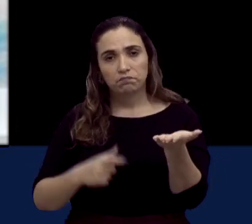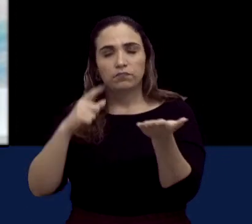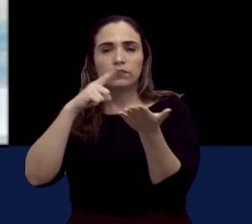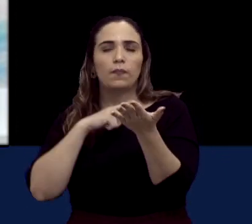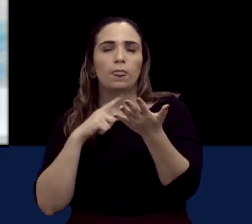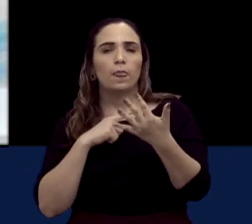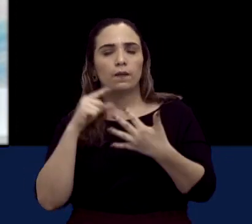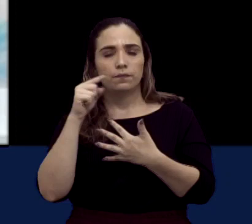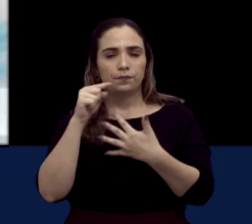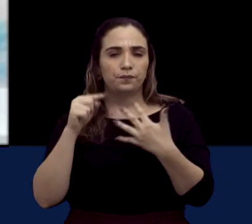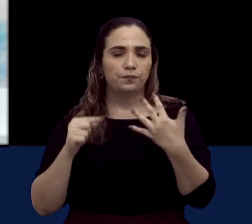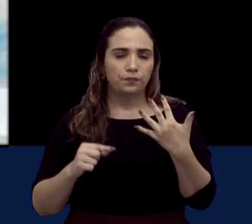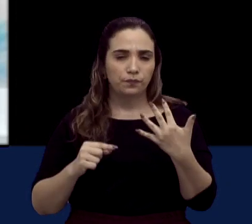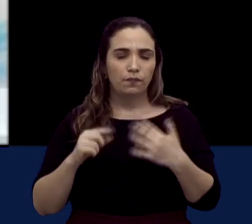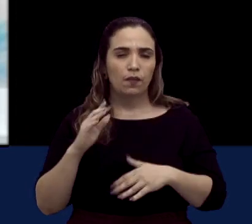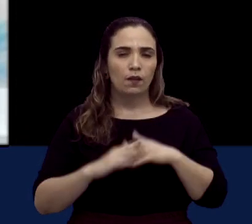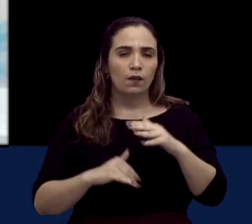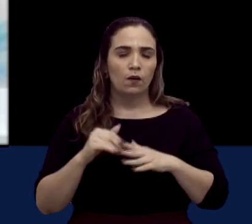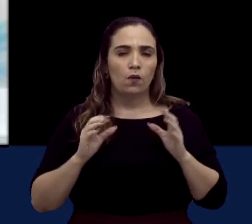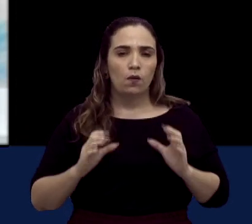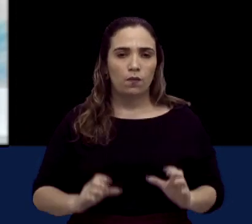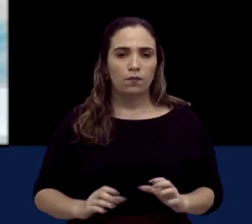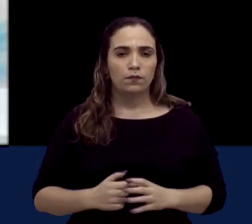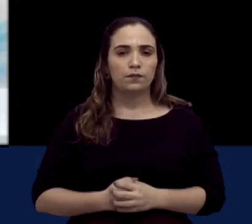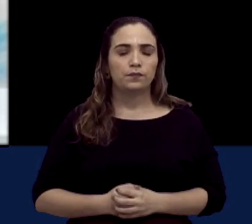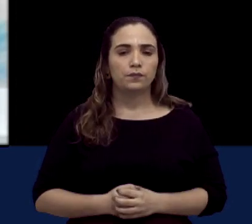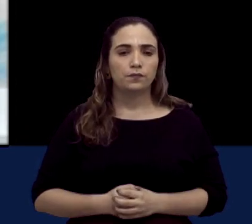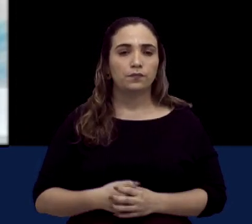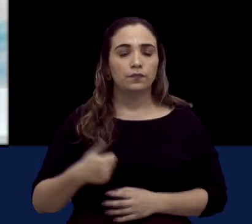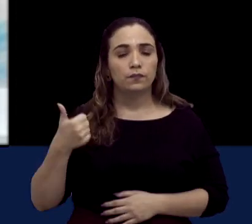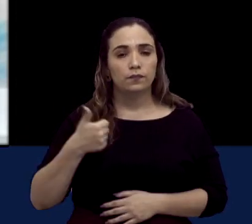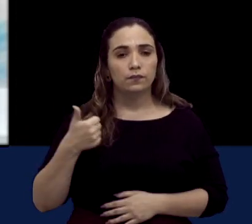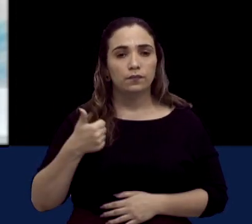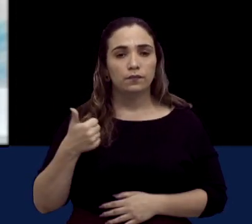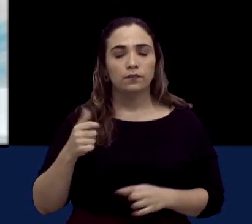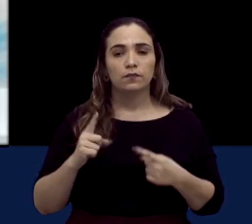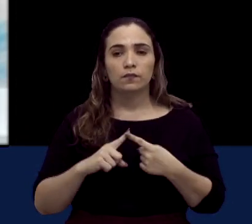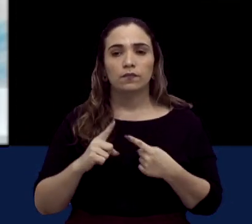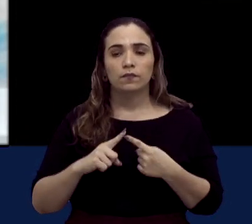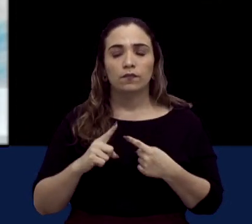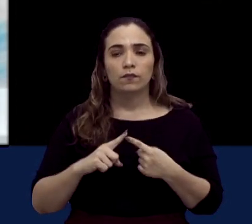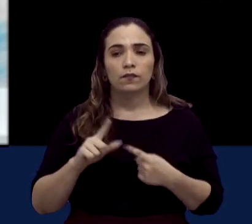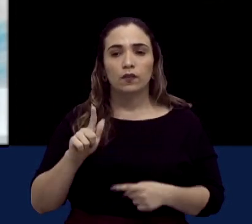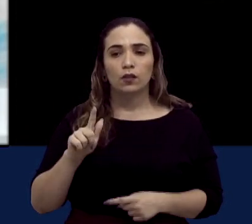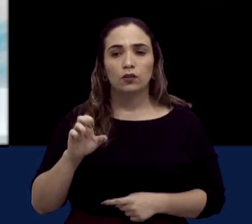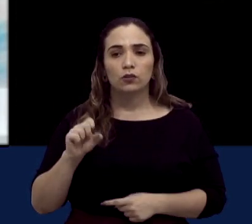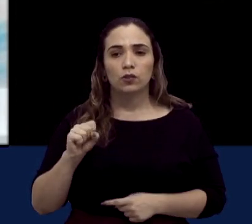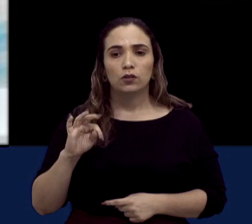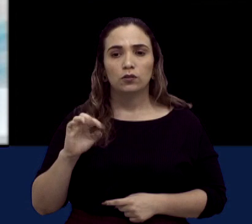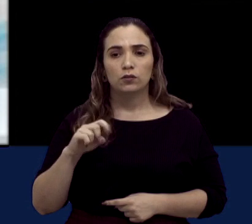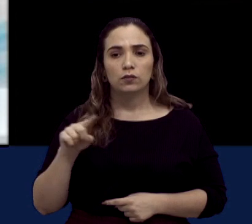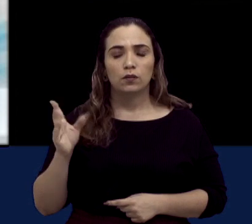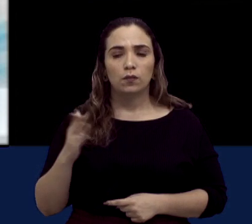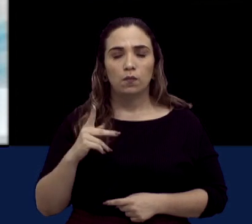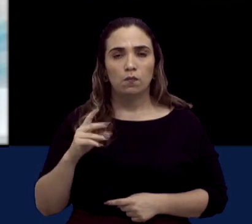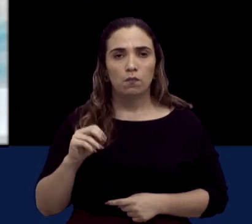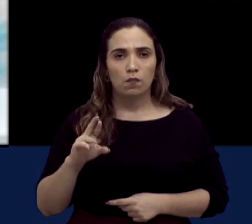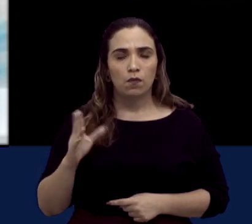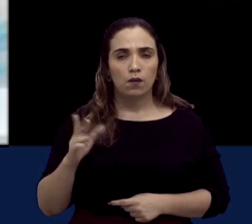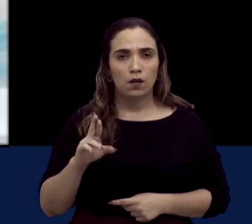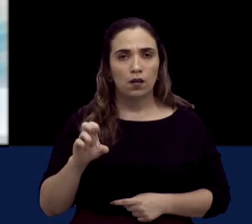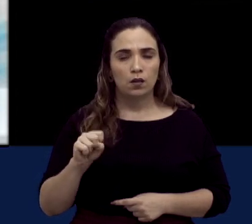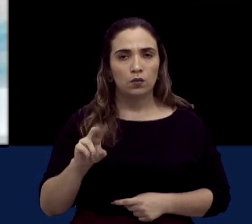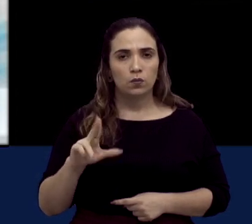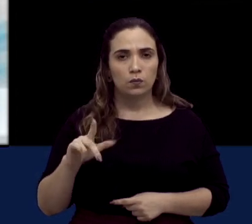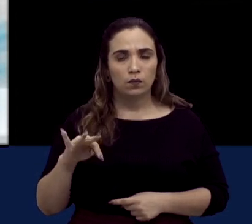competências comportamentais, tem a primeira aqui, que é a chamada justamente de gestão por resultado, né? Mas